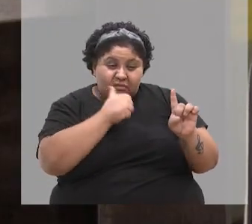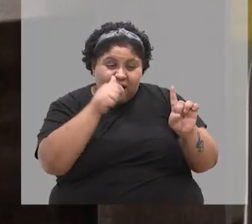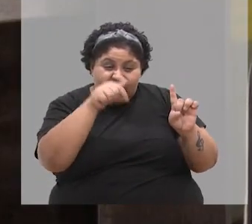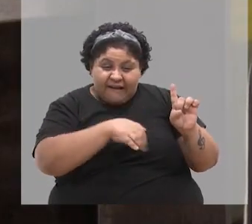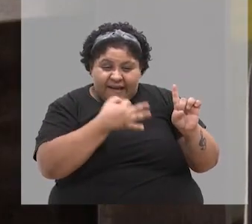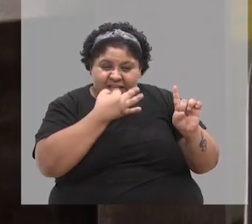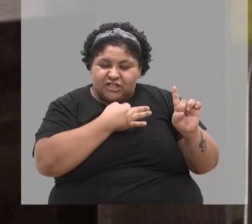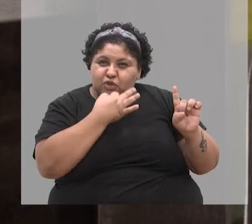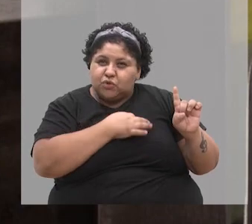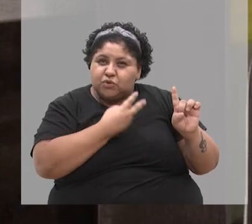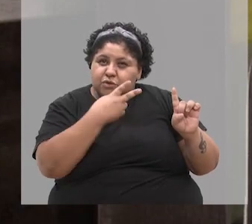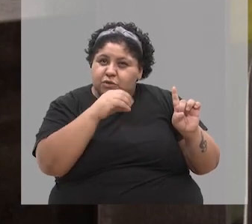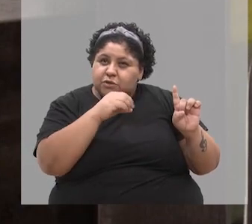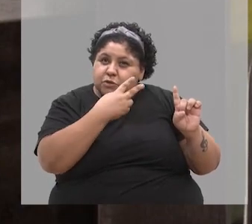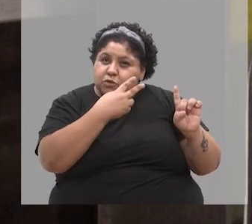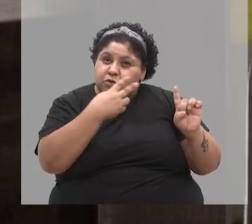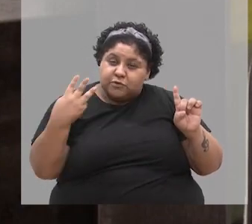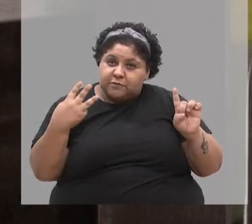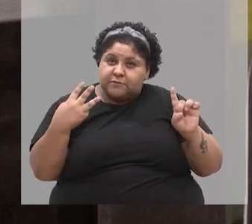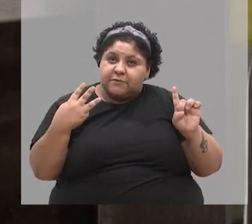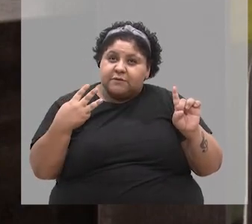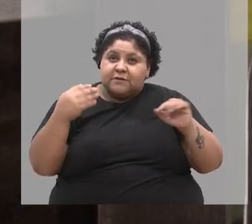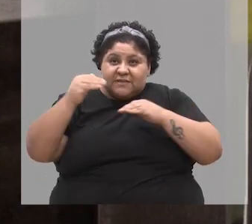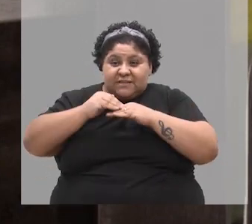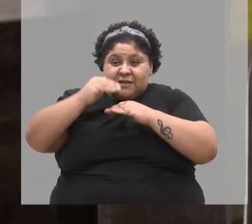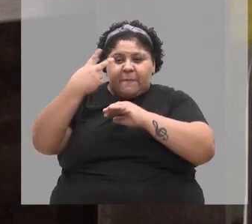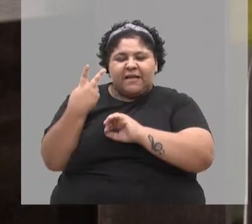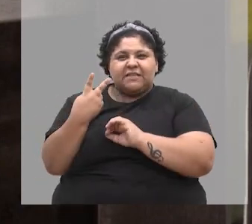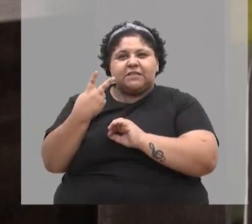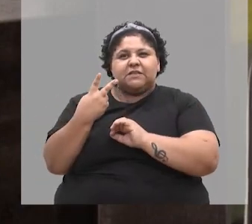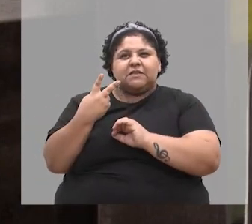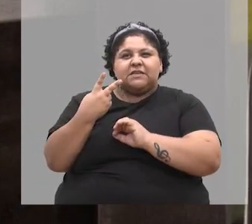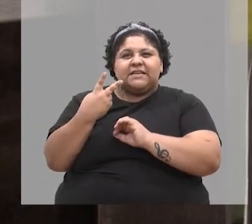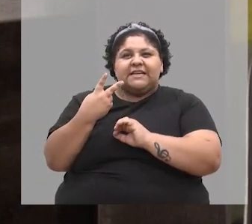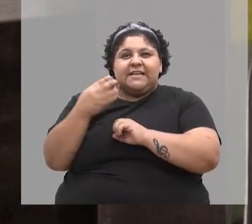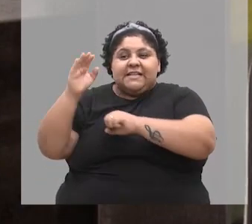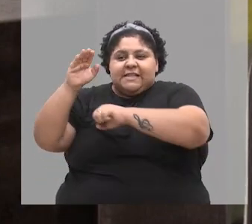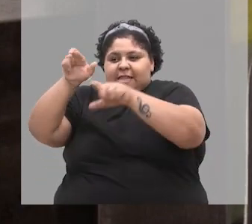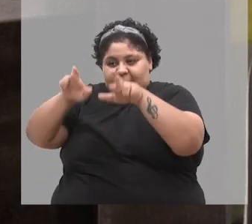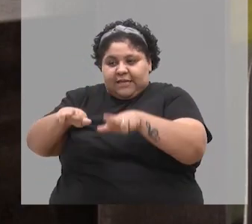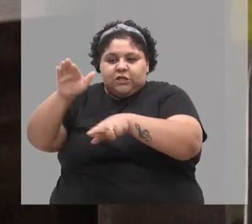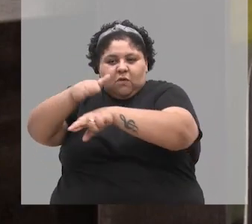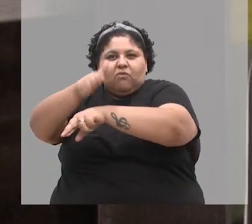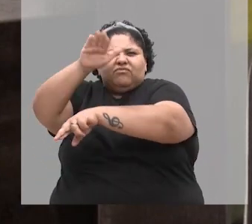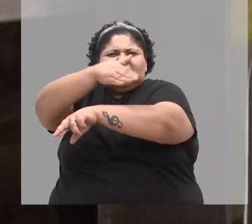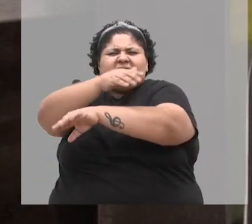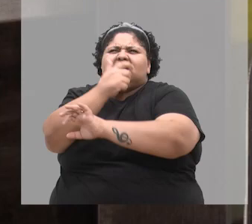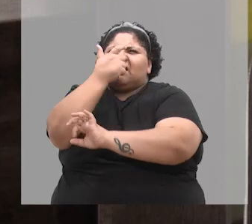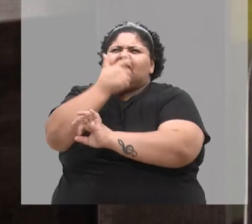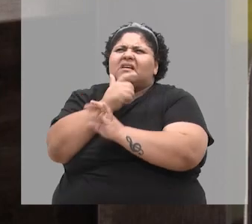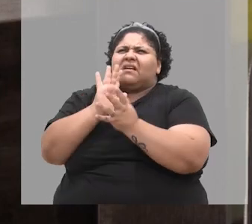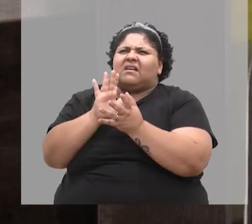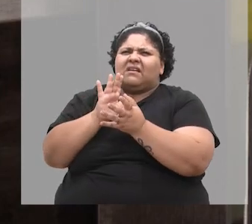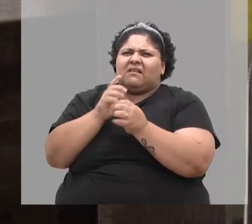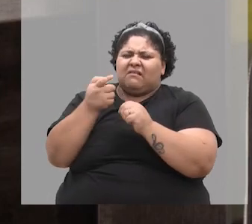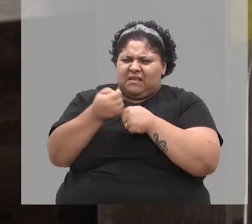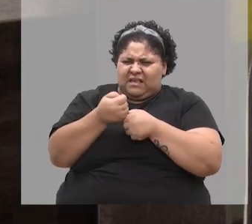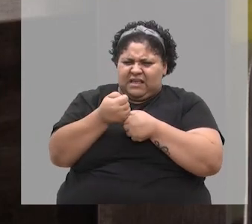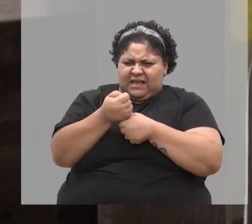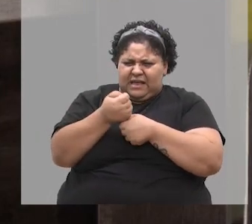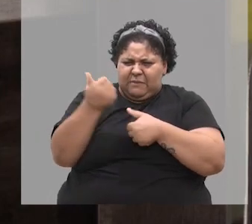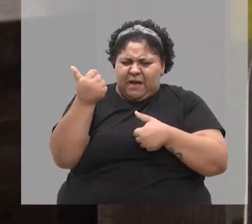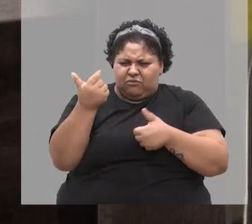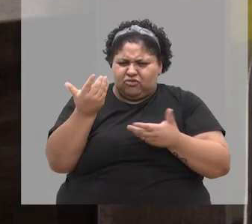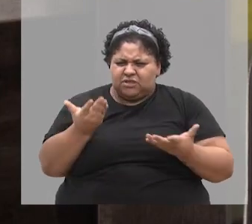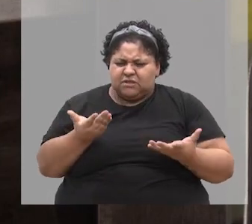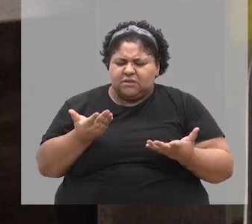feminicídios em Caxias do Sul em 2023, na cidade de Caxias do Sul, e mais 2 se a gente contar na região da Serra, né? Se não me engano, a cidade